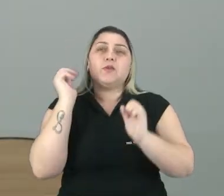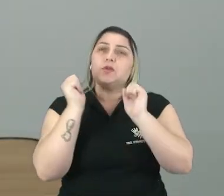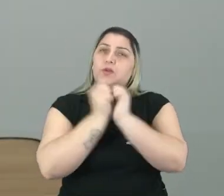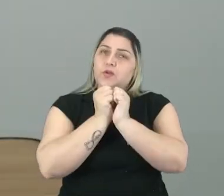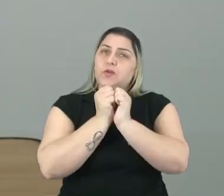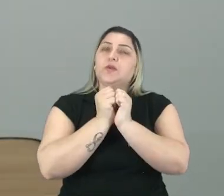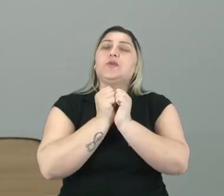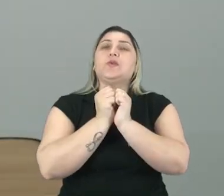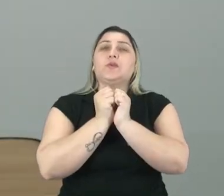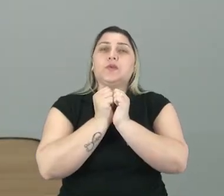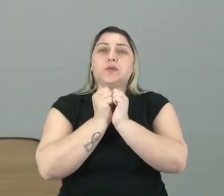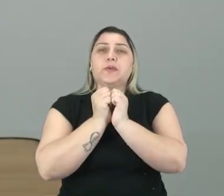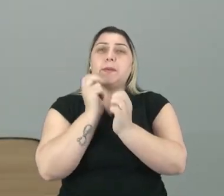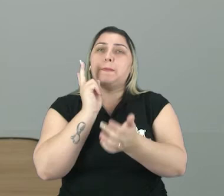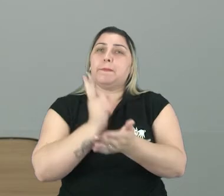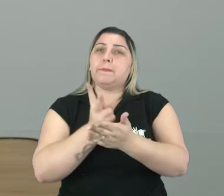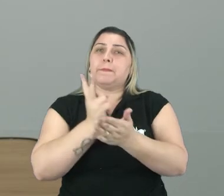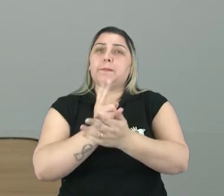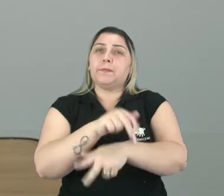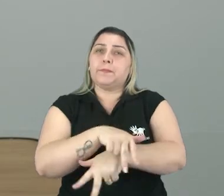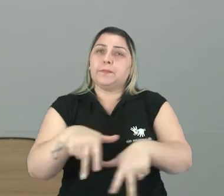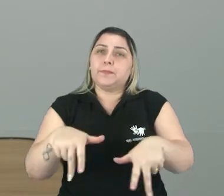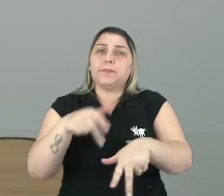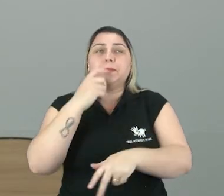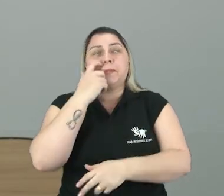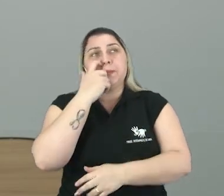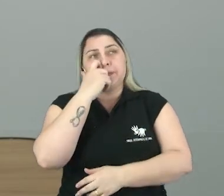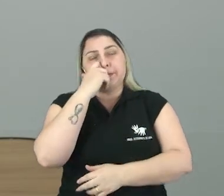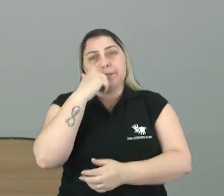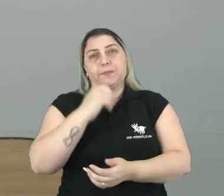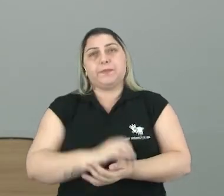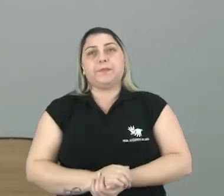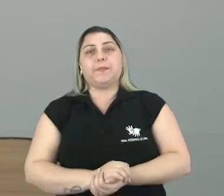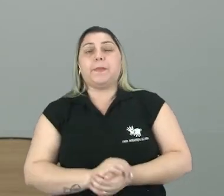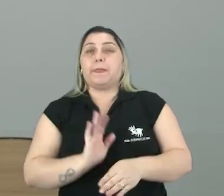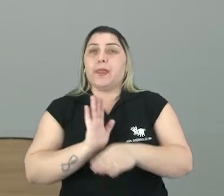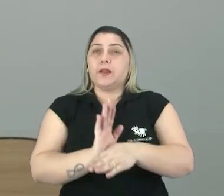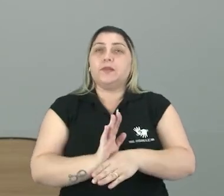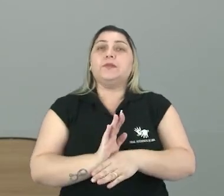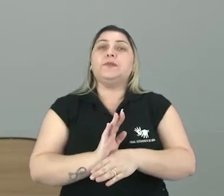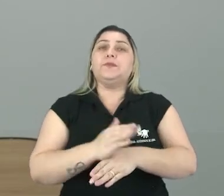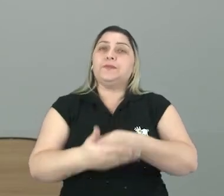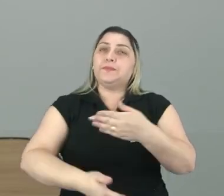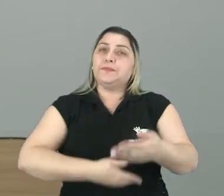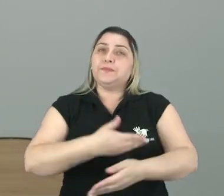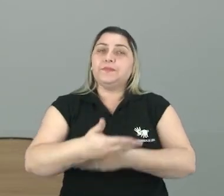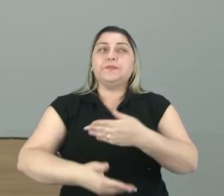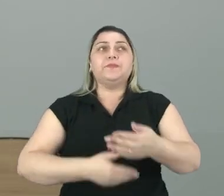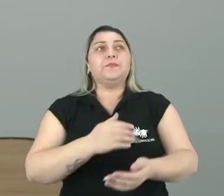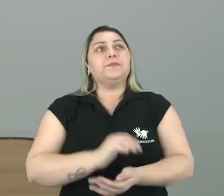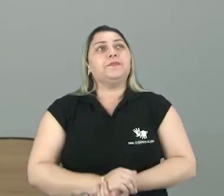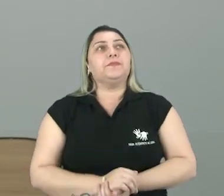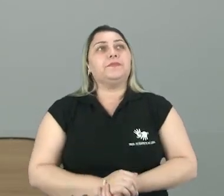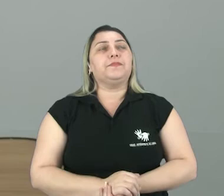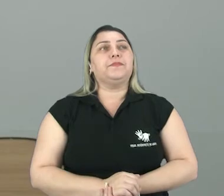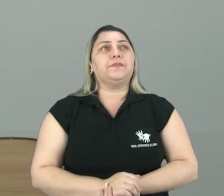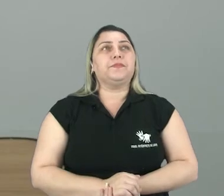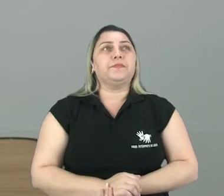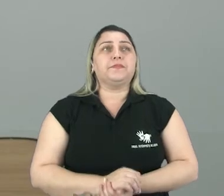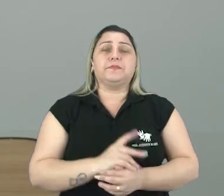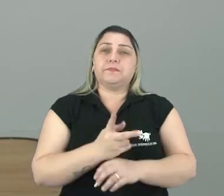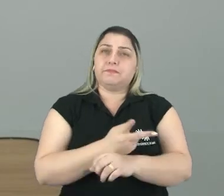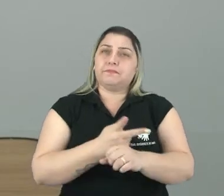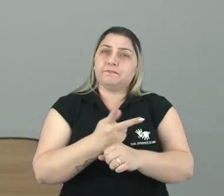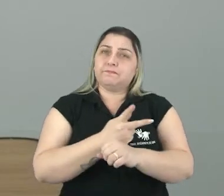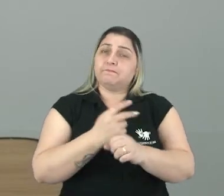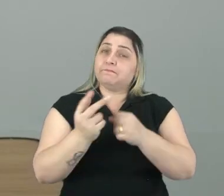sem a mãe, sem algum parentesco em si, mas eles auxiliavam um ao outro de acordo com que, né, eles buscavam, que